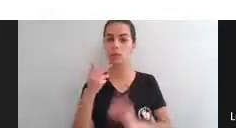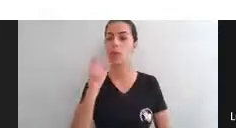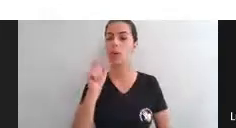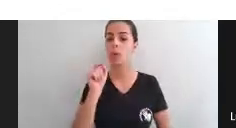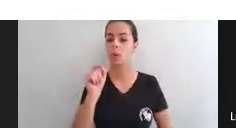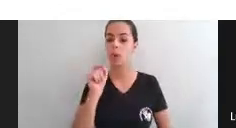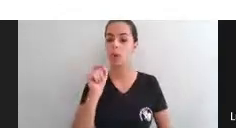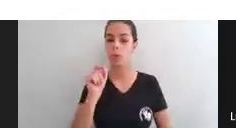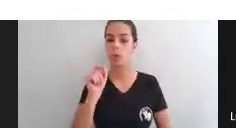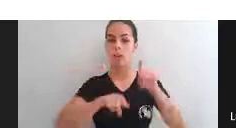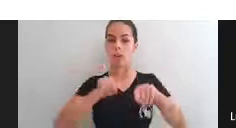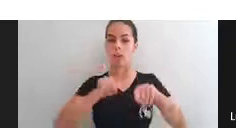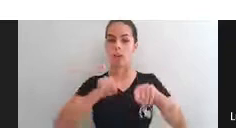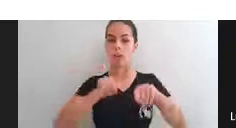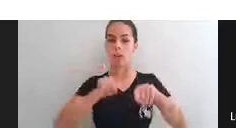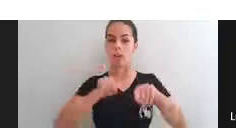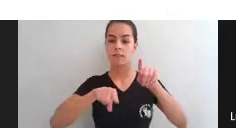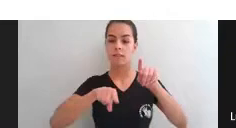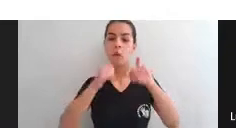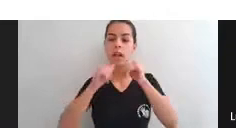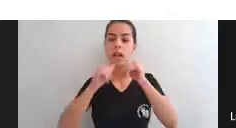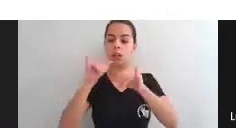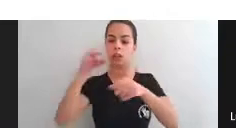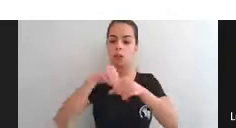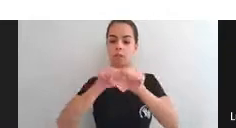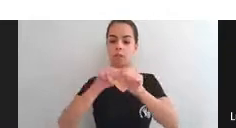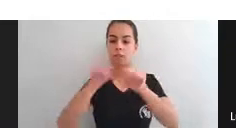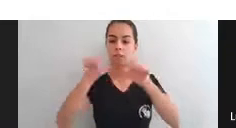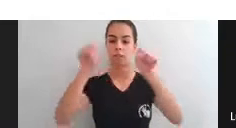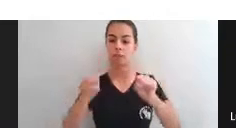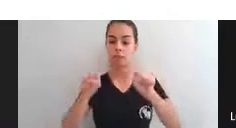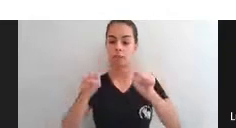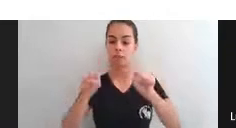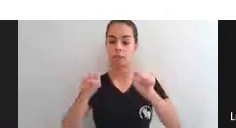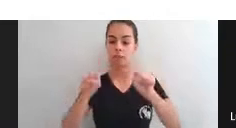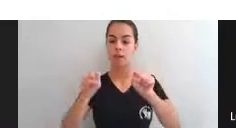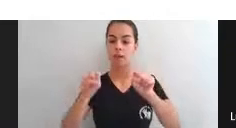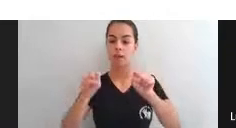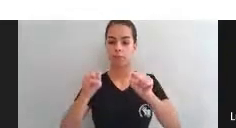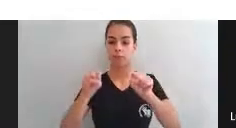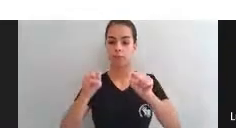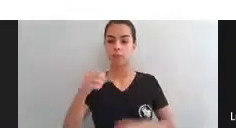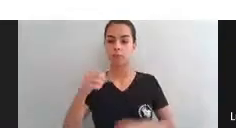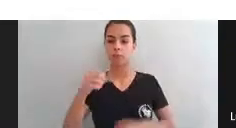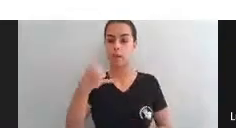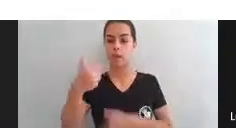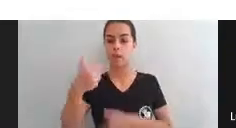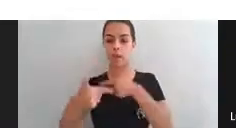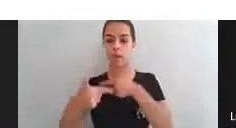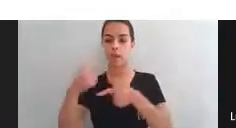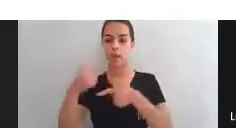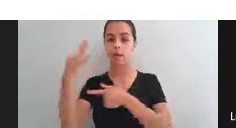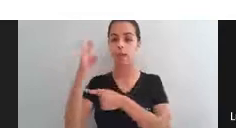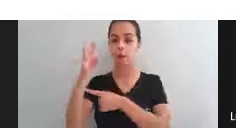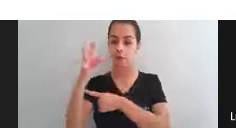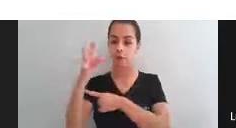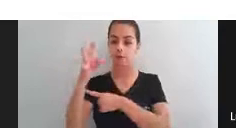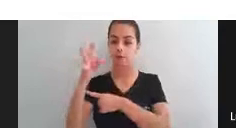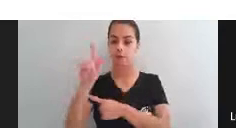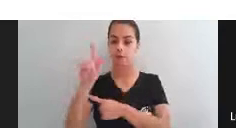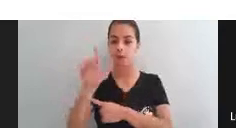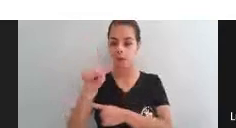de um sistema será igual ao calor fornecido menos o trabalho realizado pelo gás. Acabei de falar